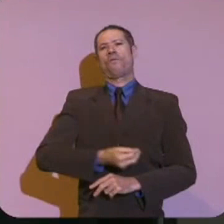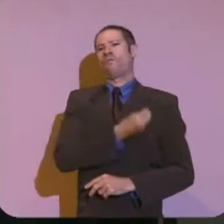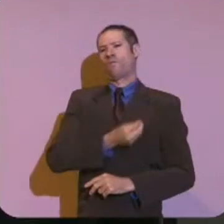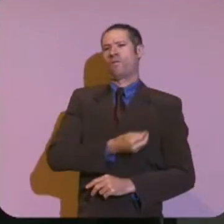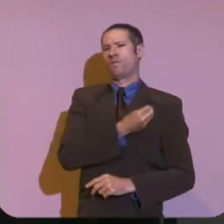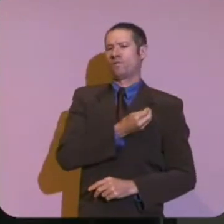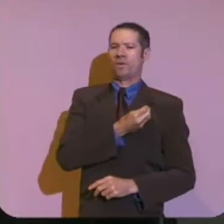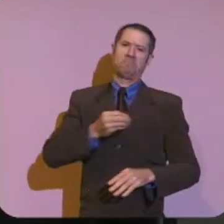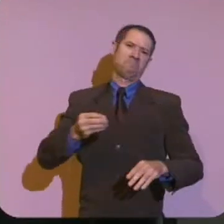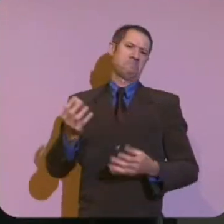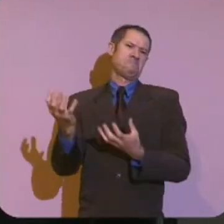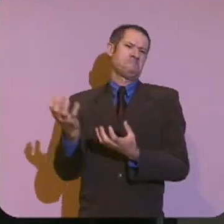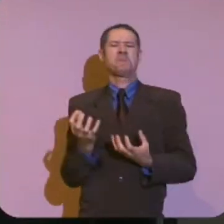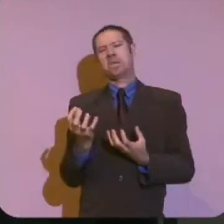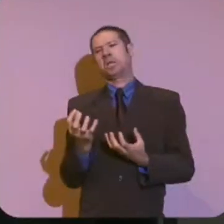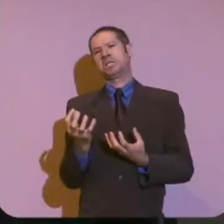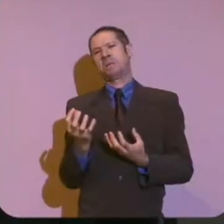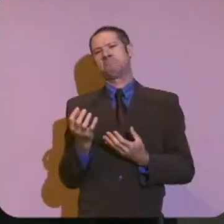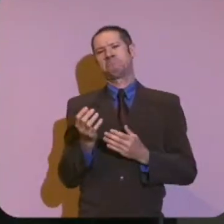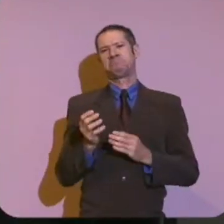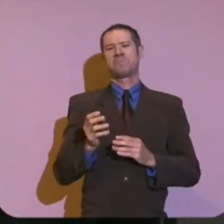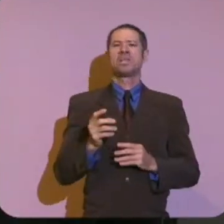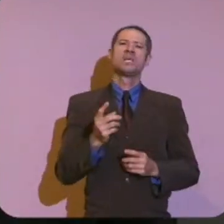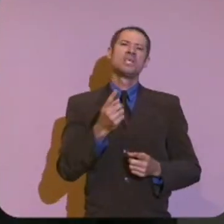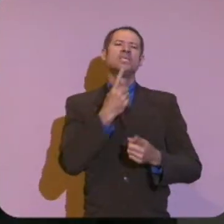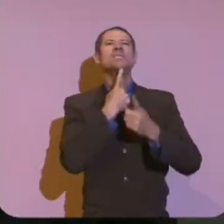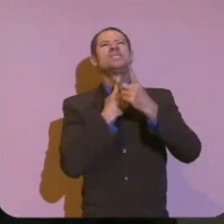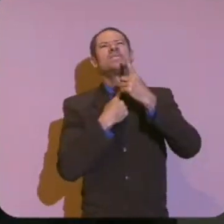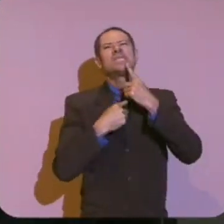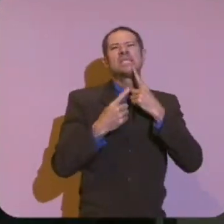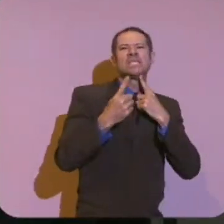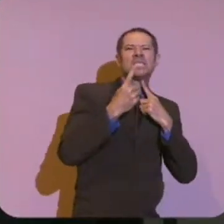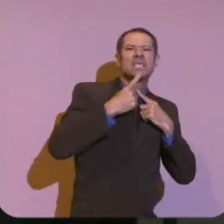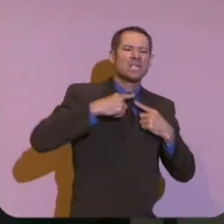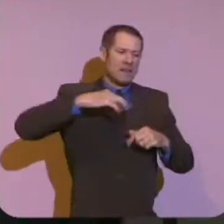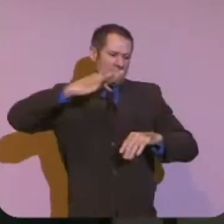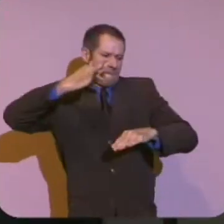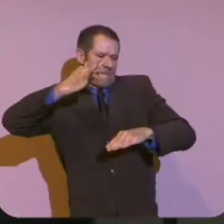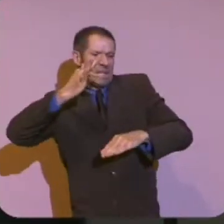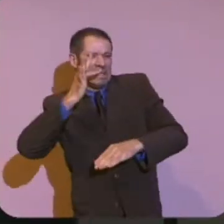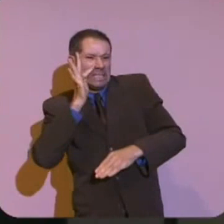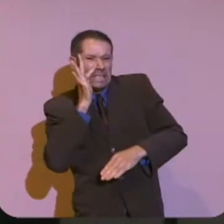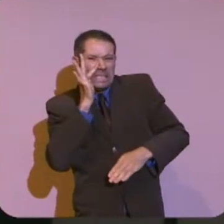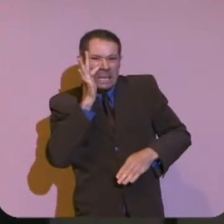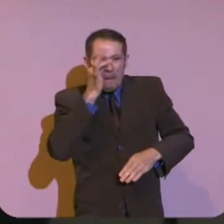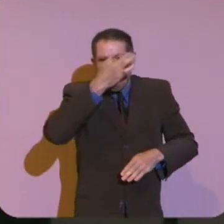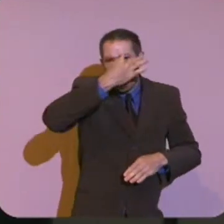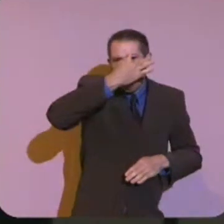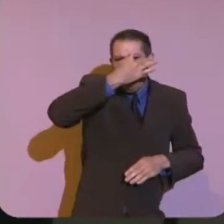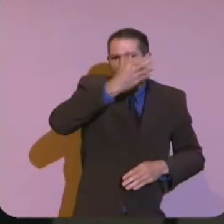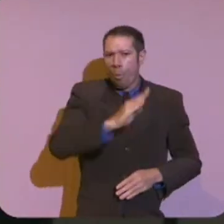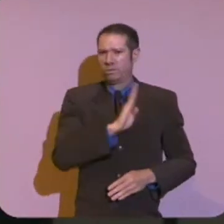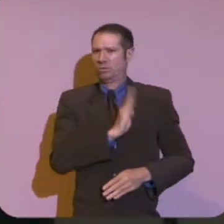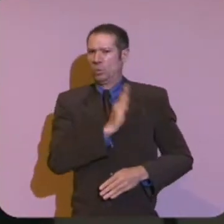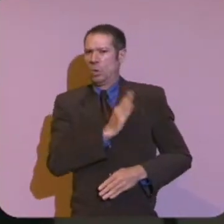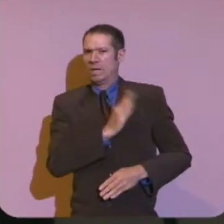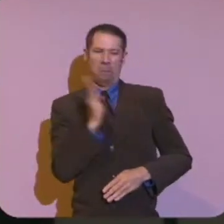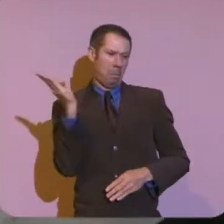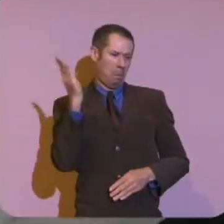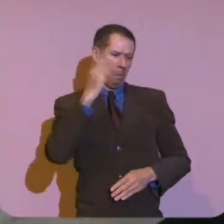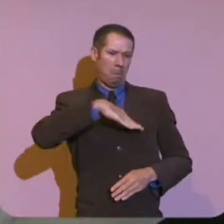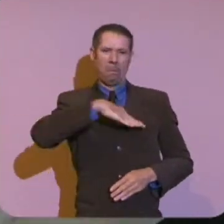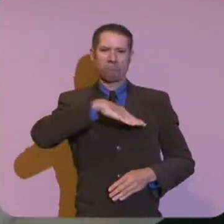como quisermos e a seguir os desejos teimosos de nosso coração